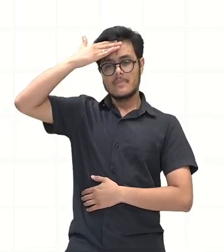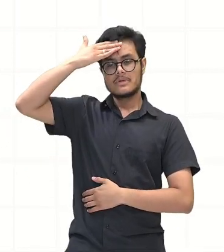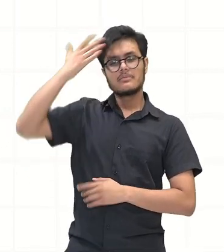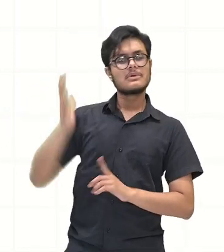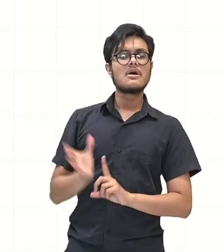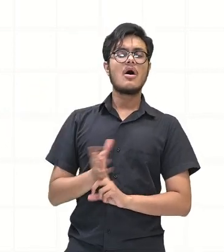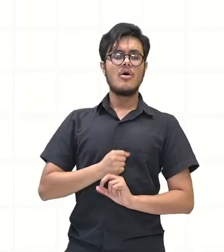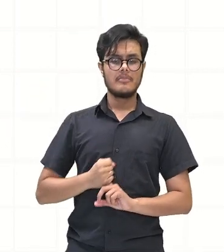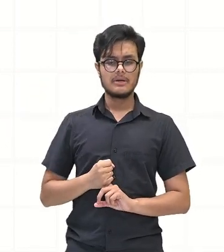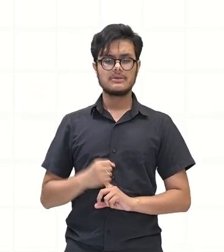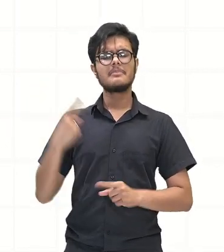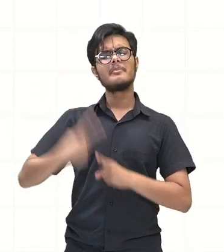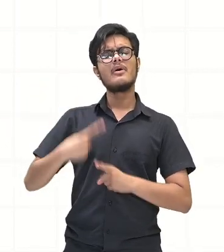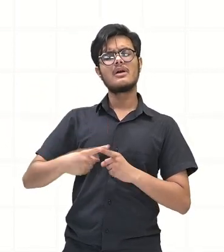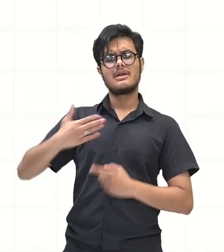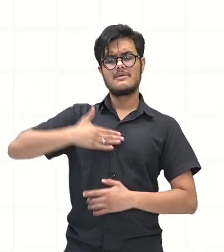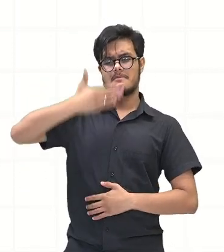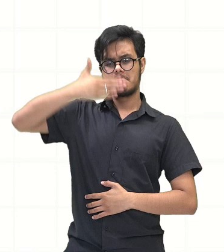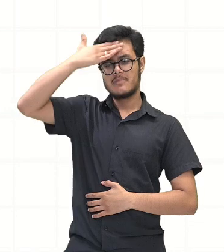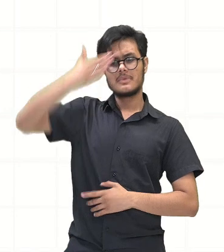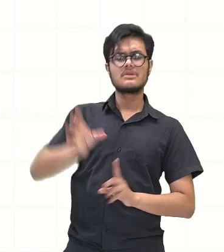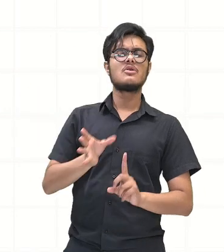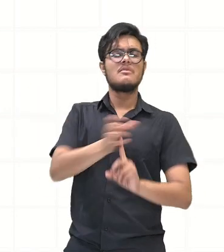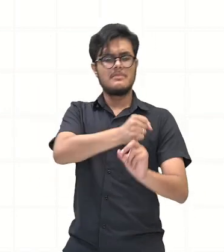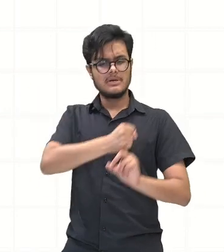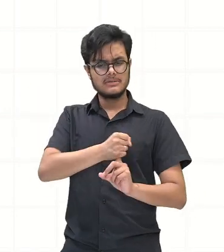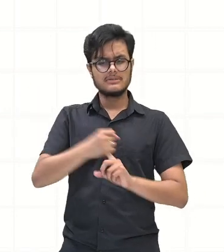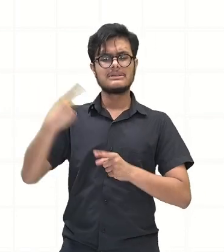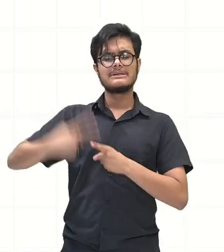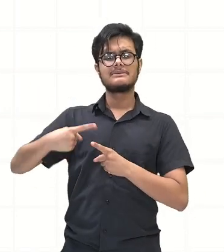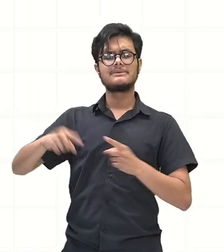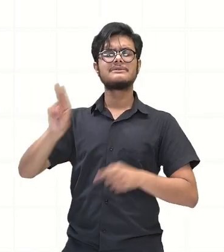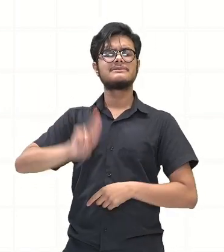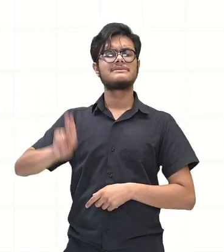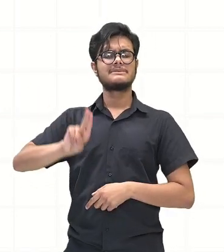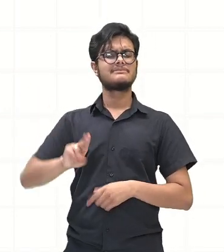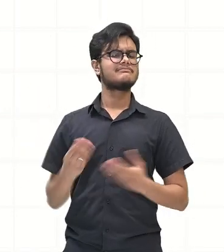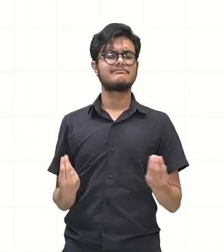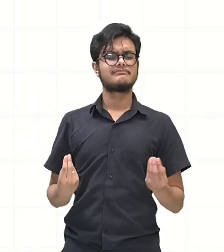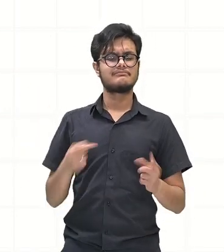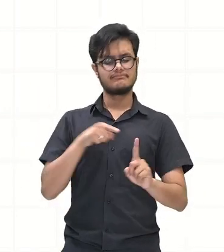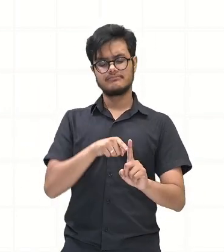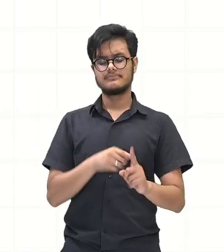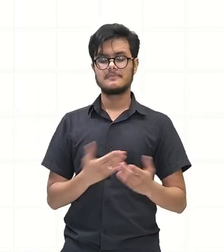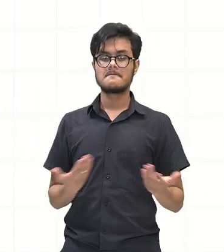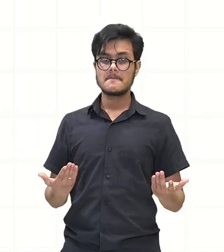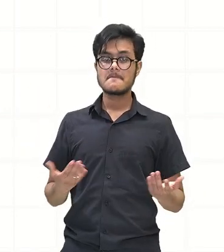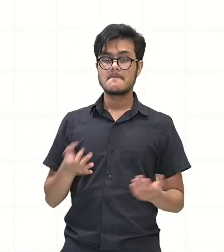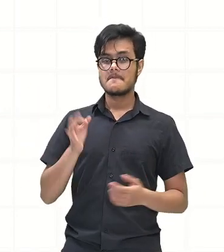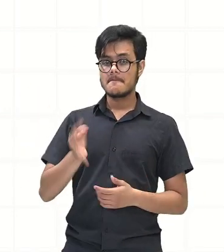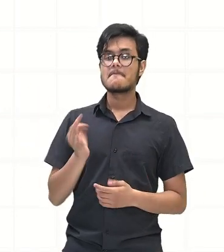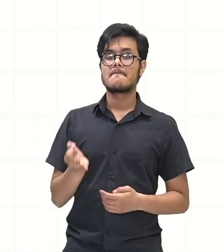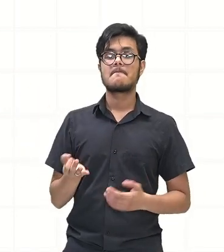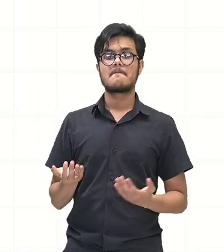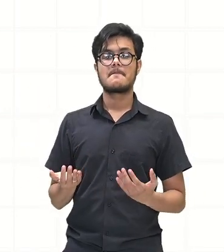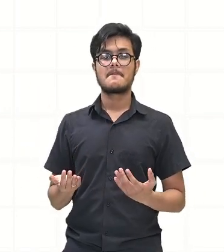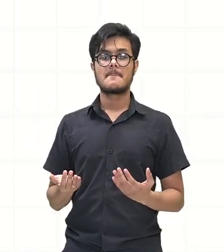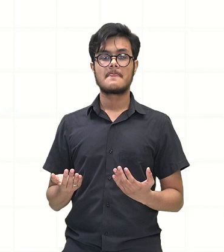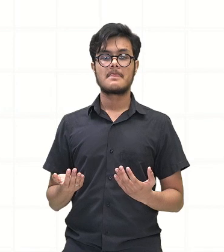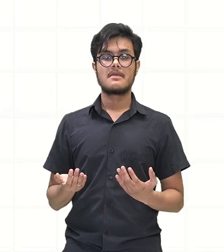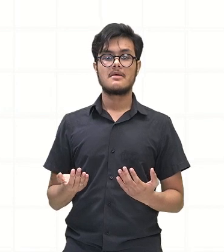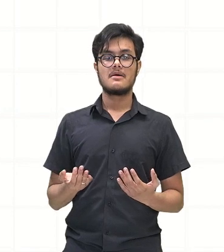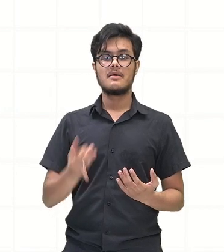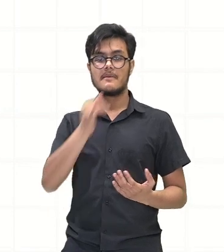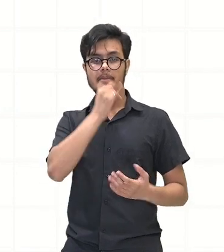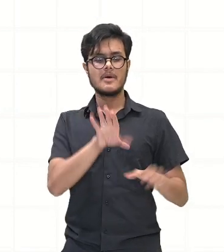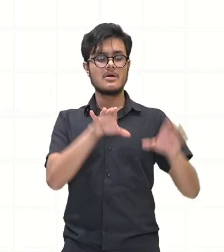professor, escravizados muçulmanos capturados, né? Eles vão utilizar na condição de escravizado? Justamente porque eles faziam parte de